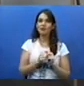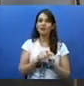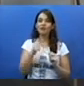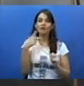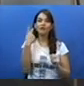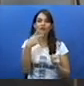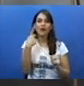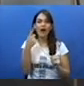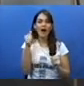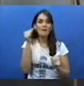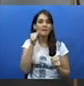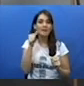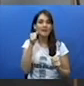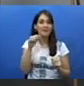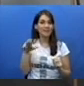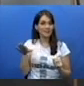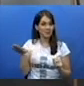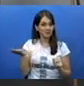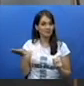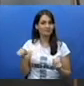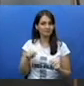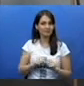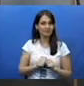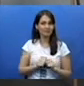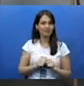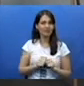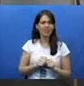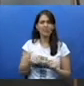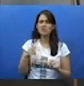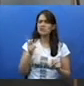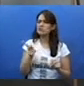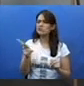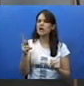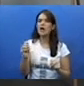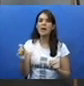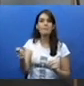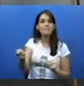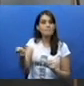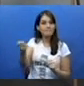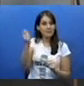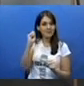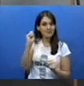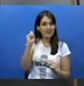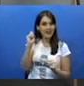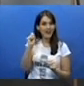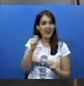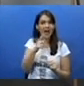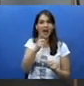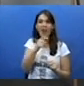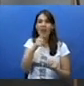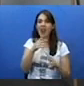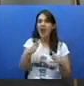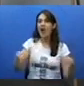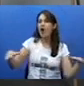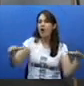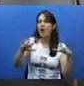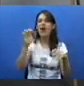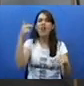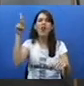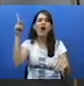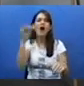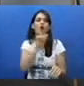uma garotinha que ia pescar, né? Até fala da Lagoa Rodrigo de Freitas, no Rio de